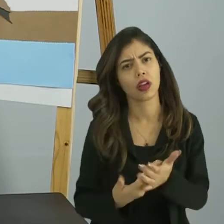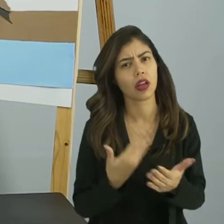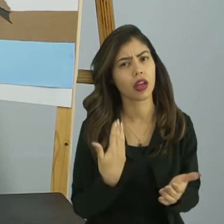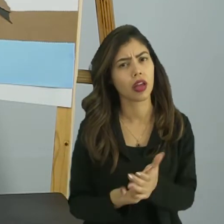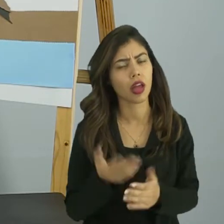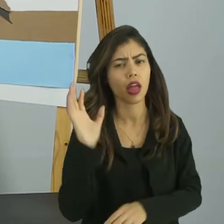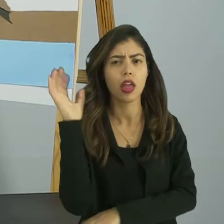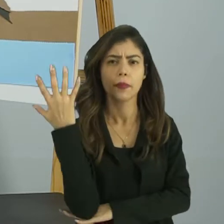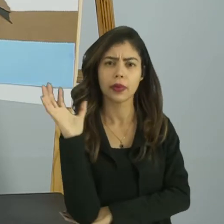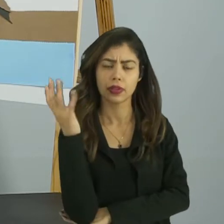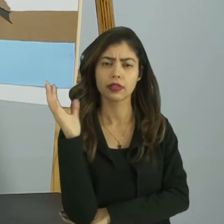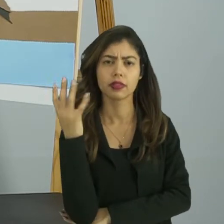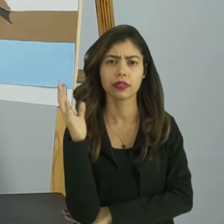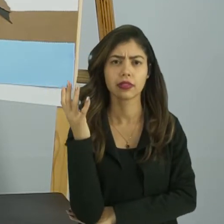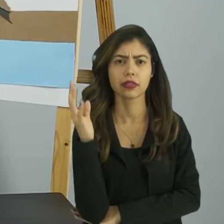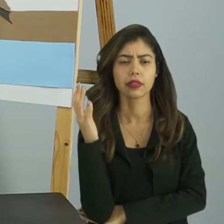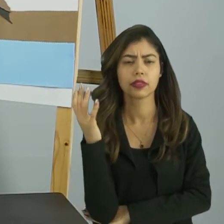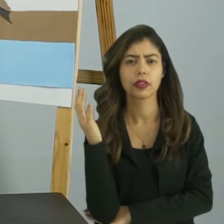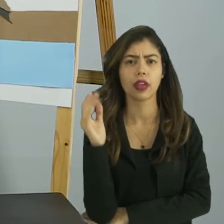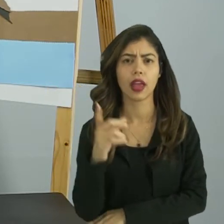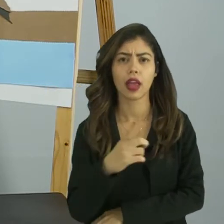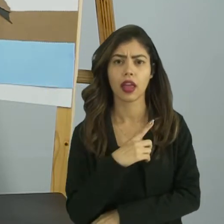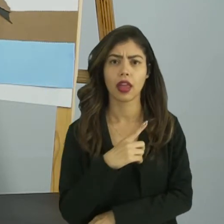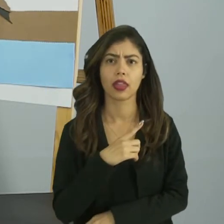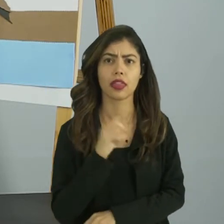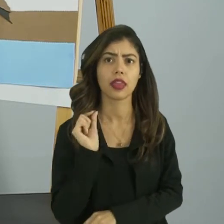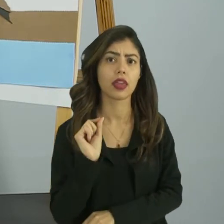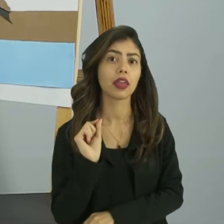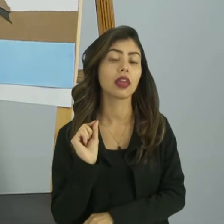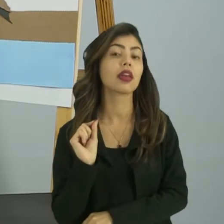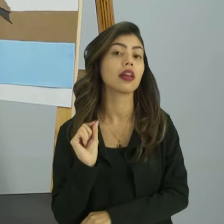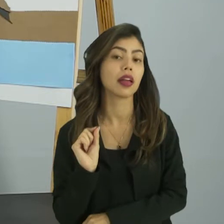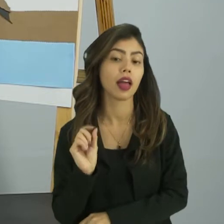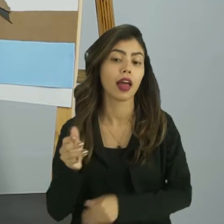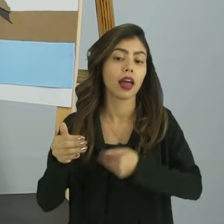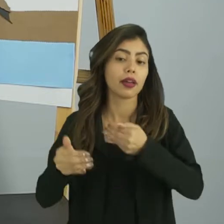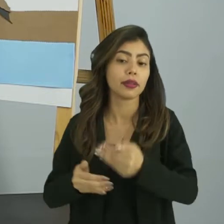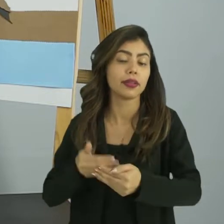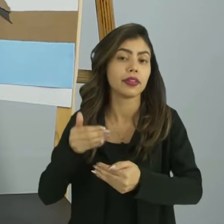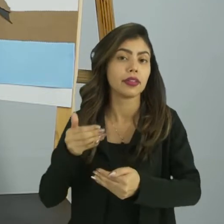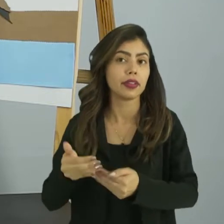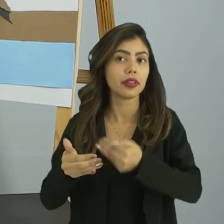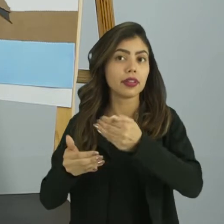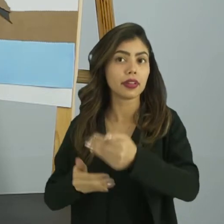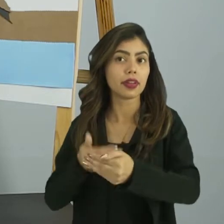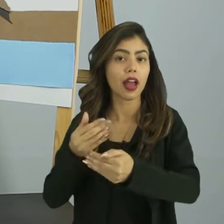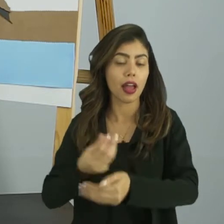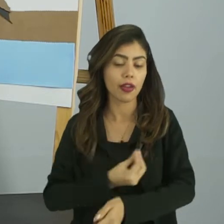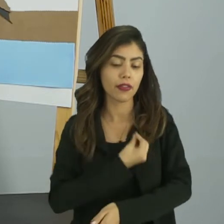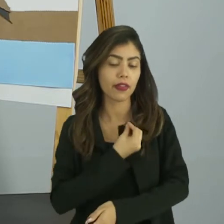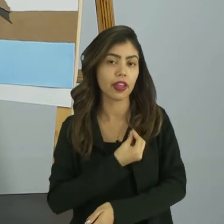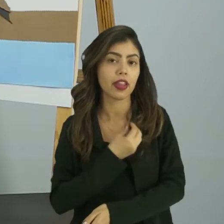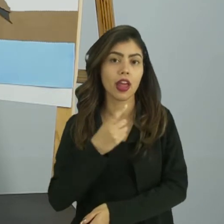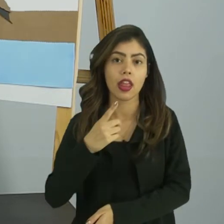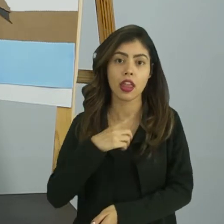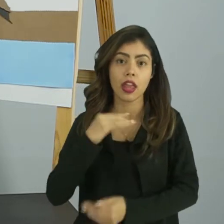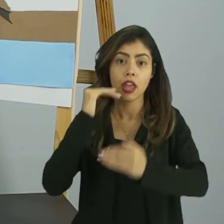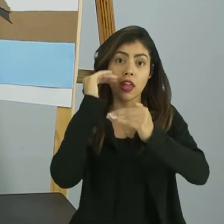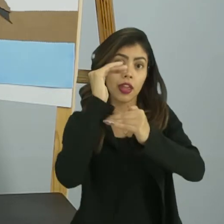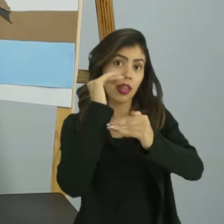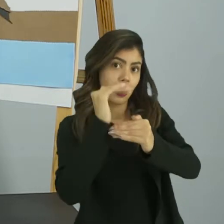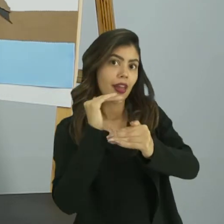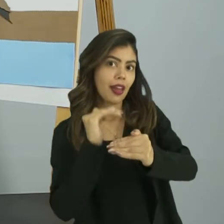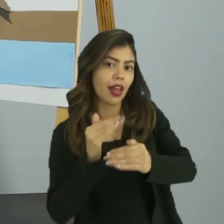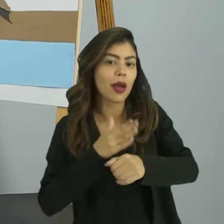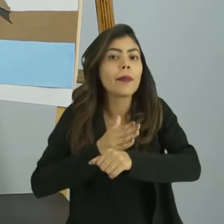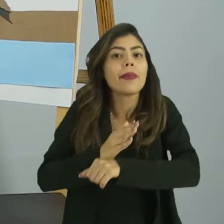as plantas, que as plantas, durante toda a sua vida, ela tem fases, né? Ela passa